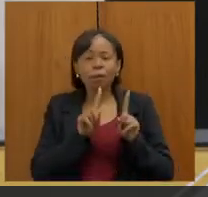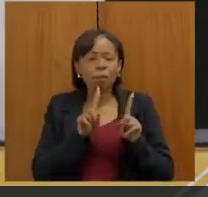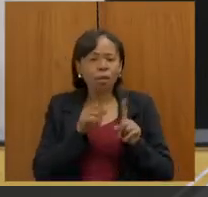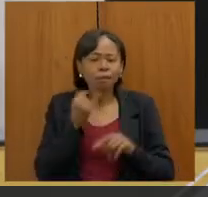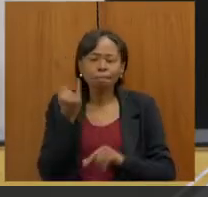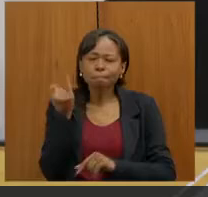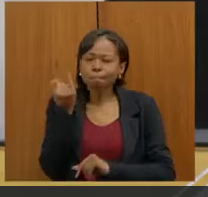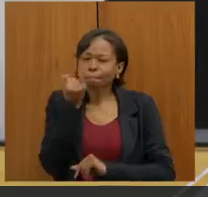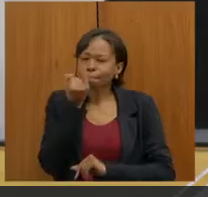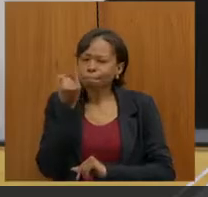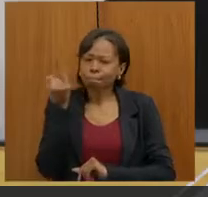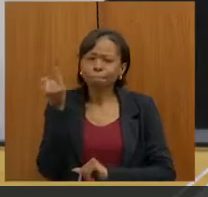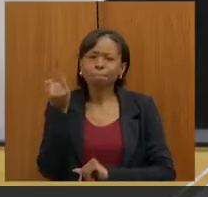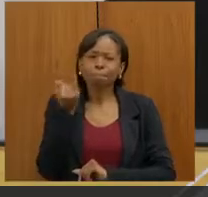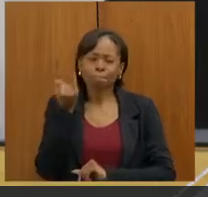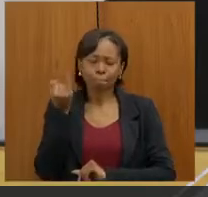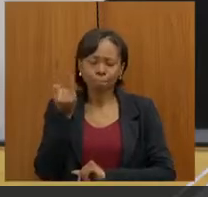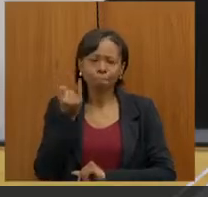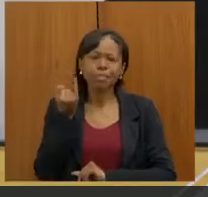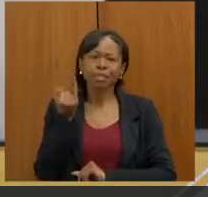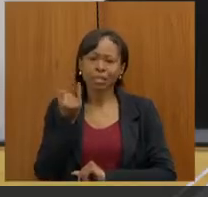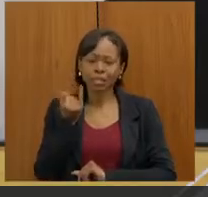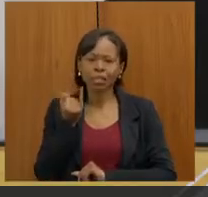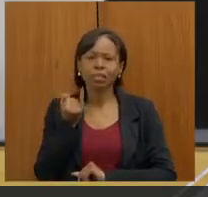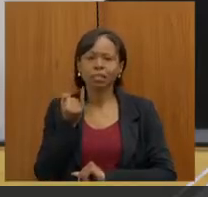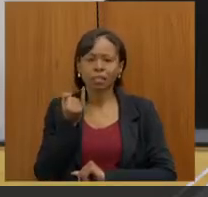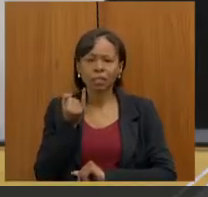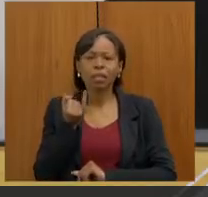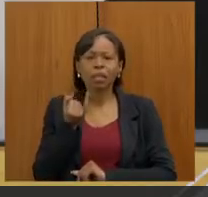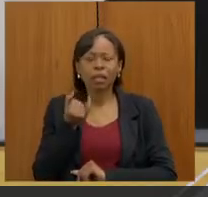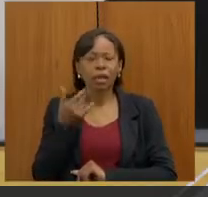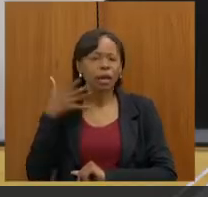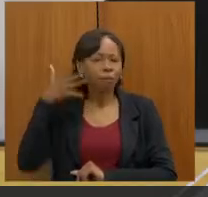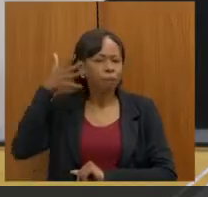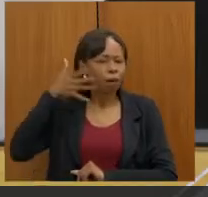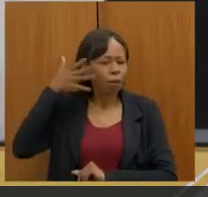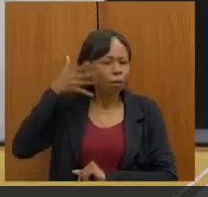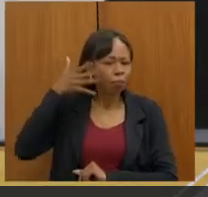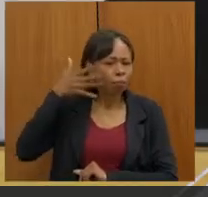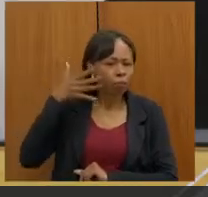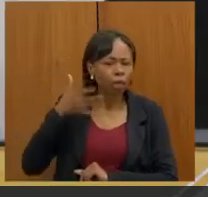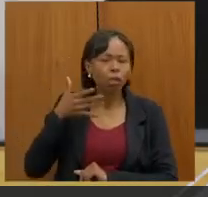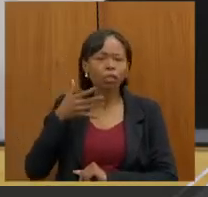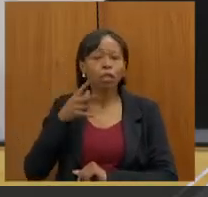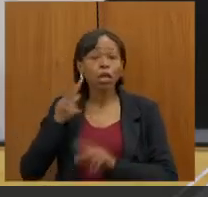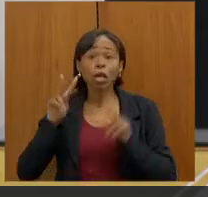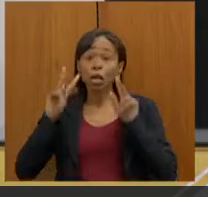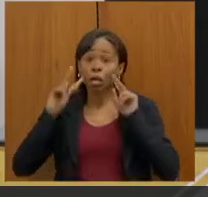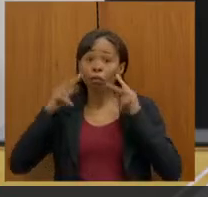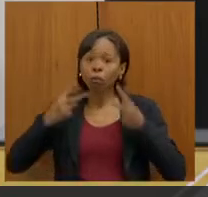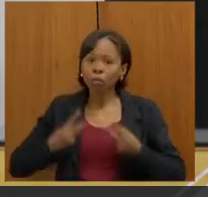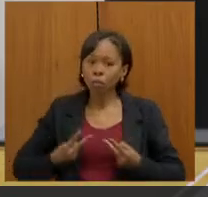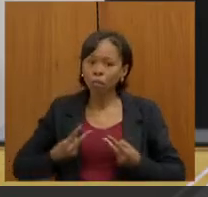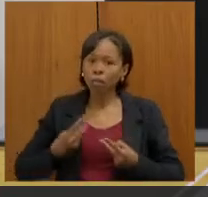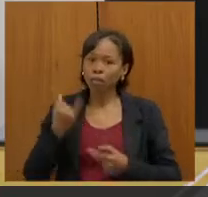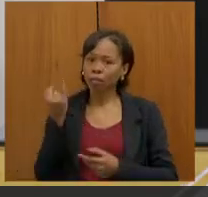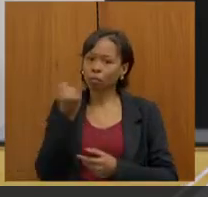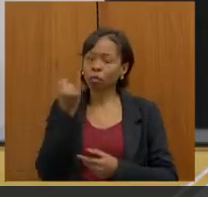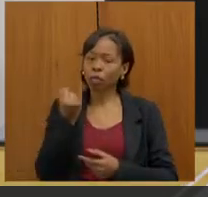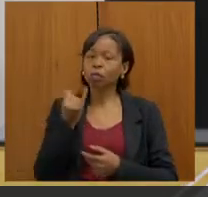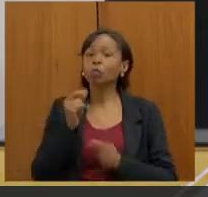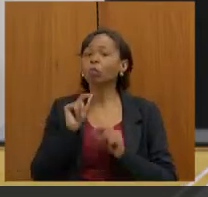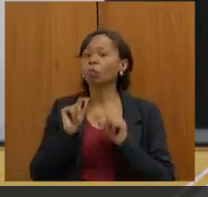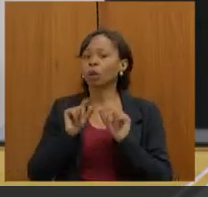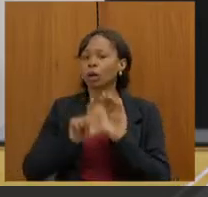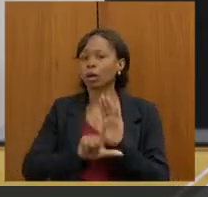enriquecedor foi muito importante a gente é reconhecer a importância da Lei Maria